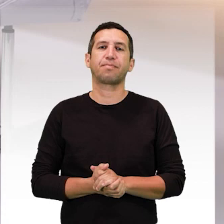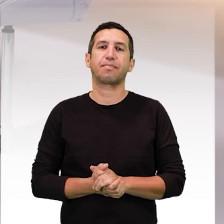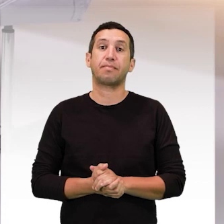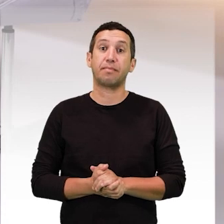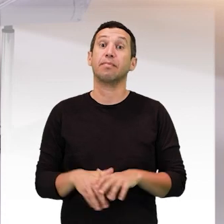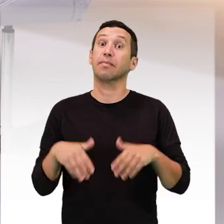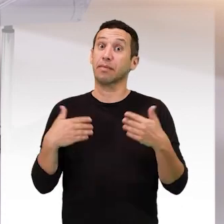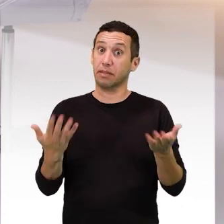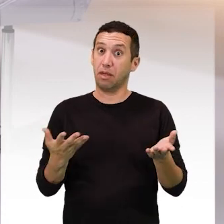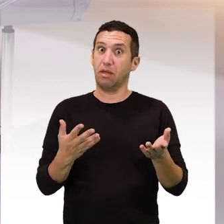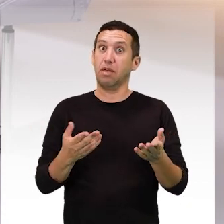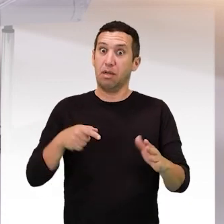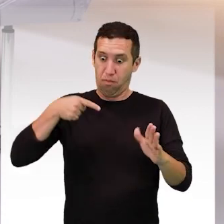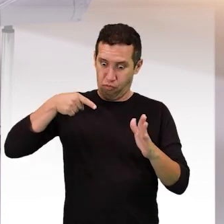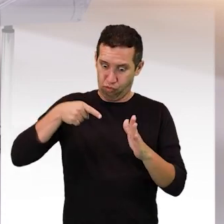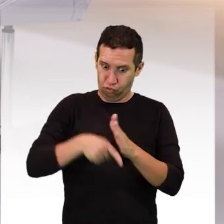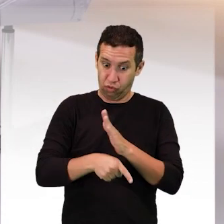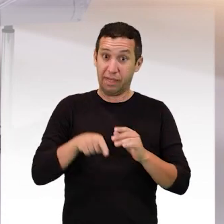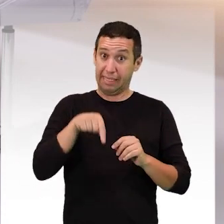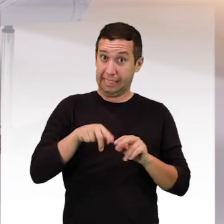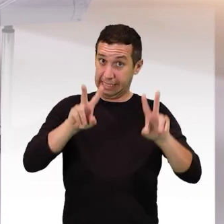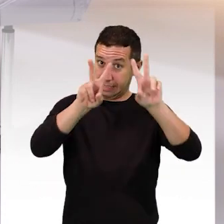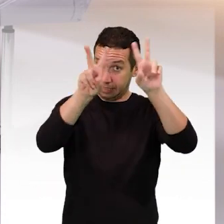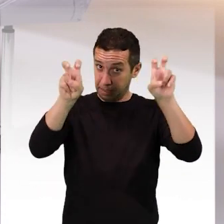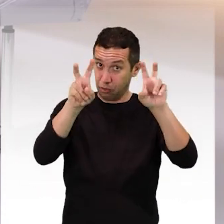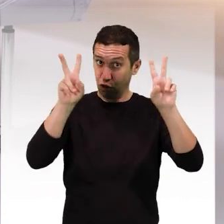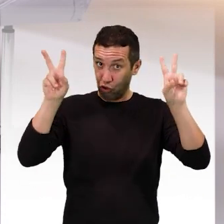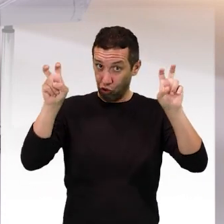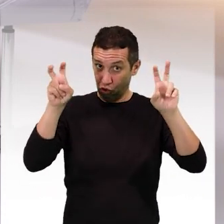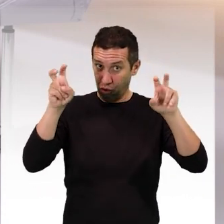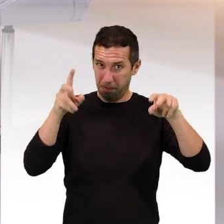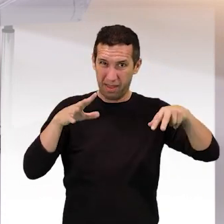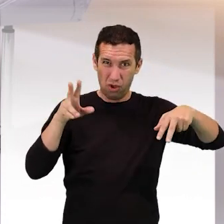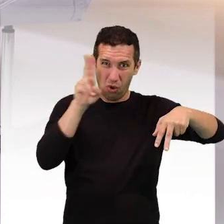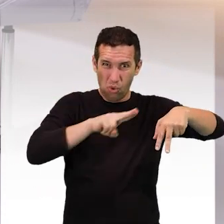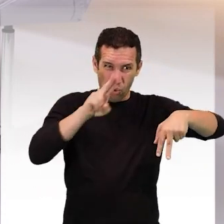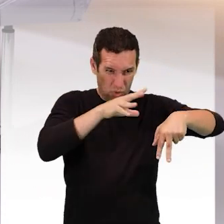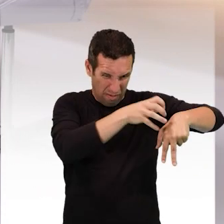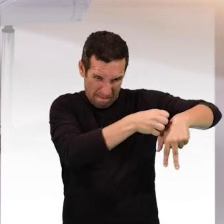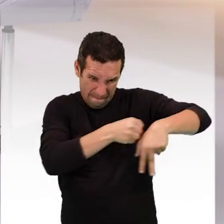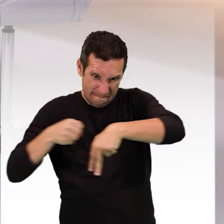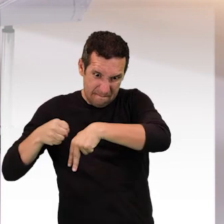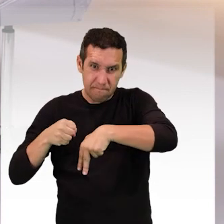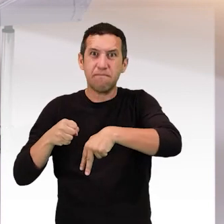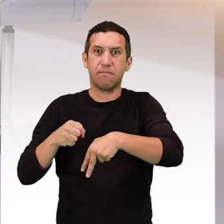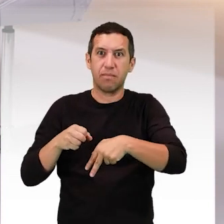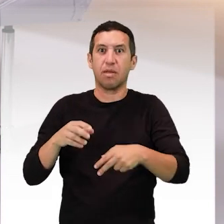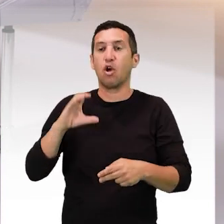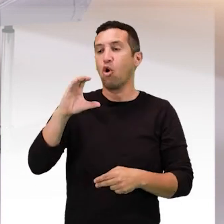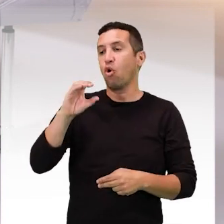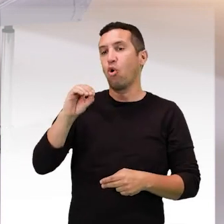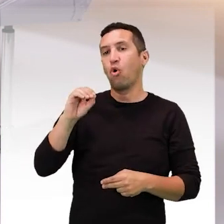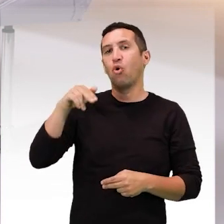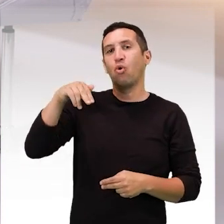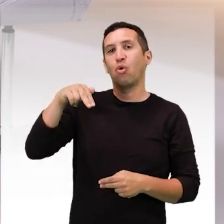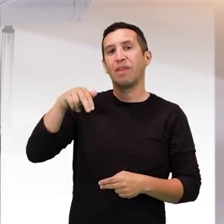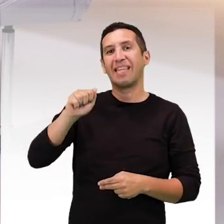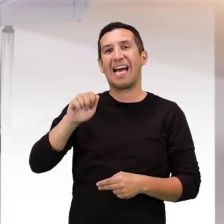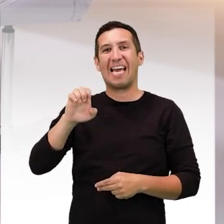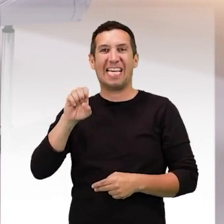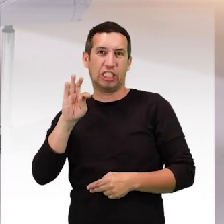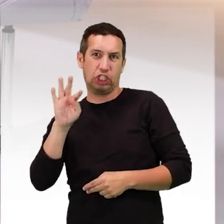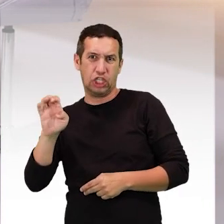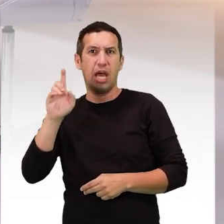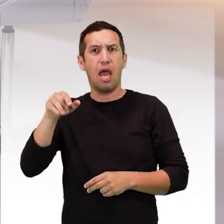E para aprofundarmos nesse tema, tráfico de pessoas, nós convidamos o vice-coordenador da CONAET, que é a